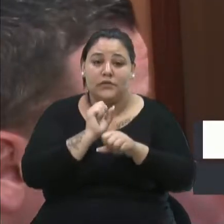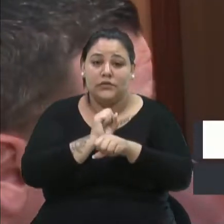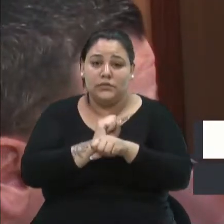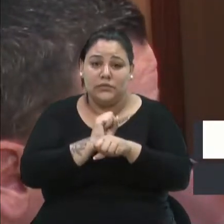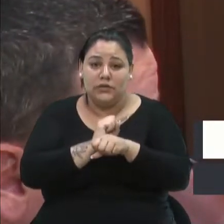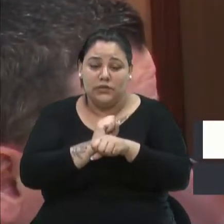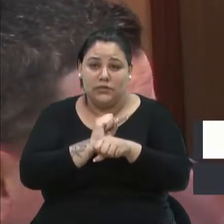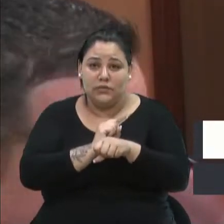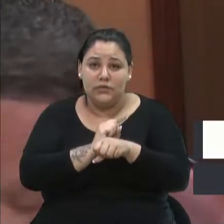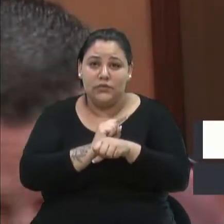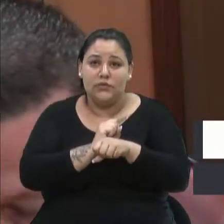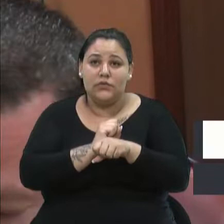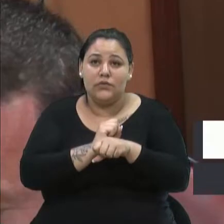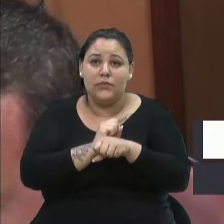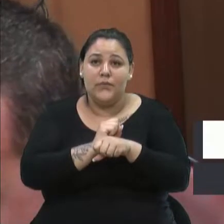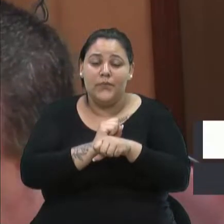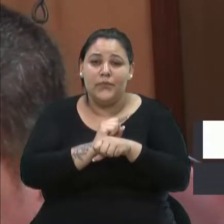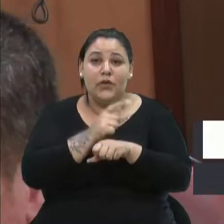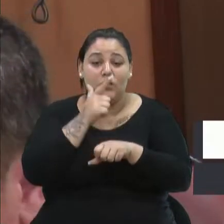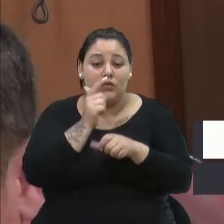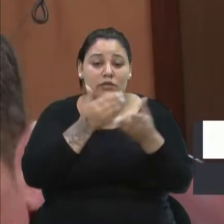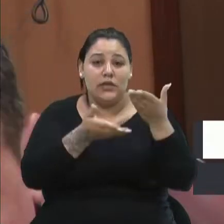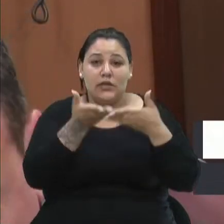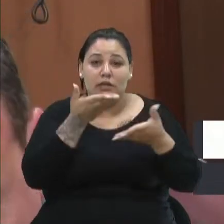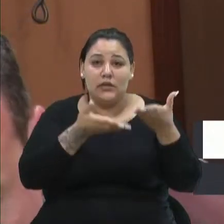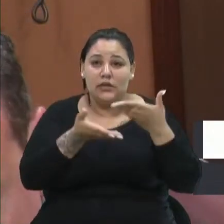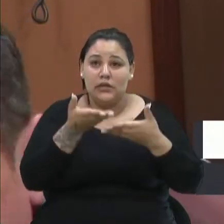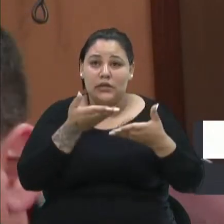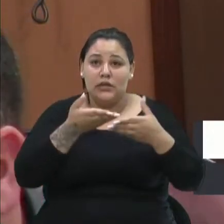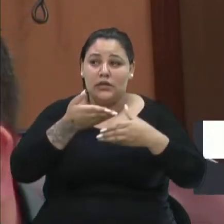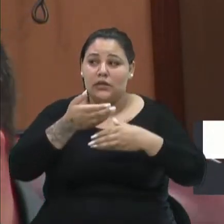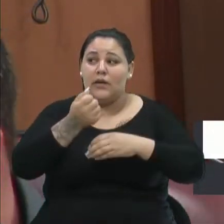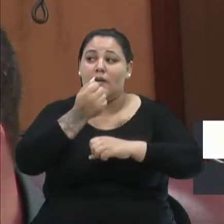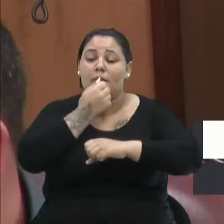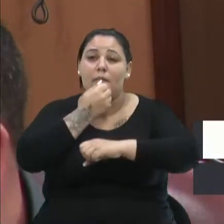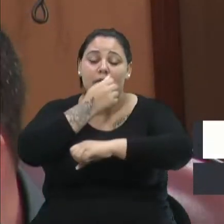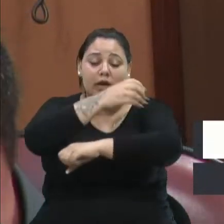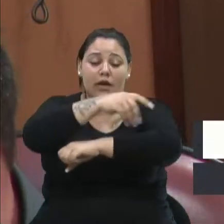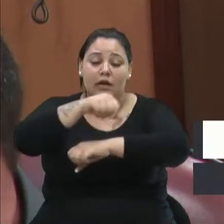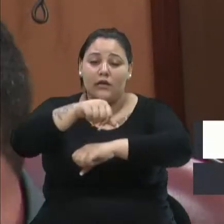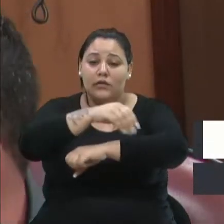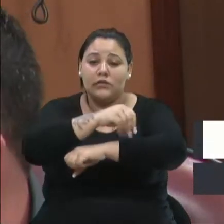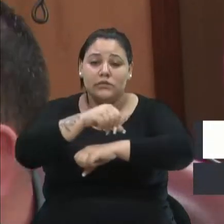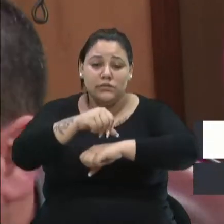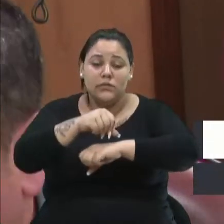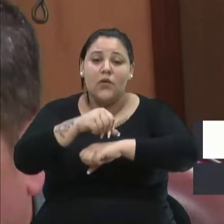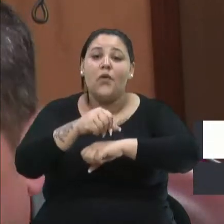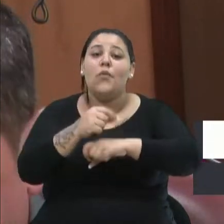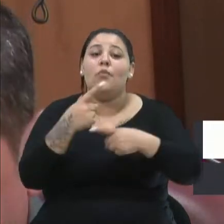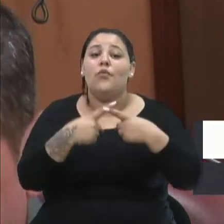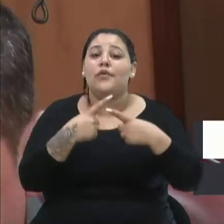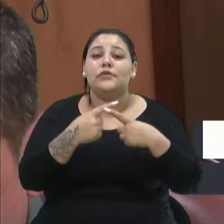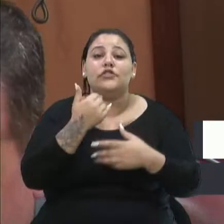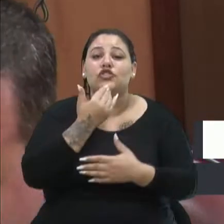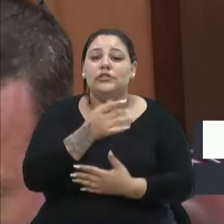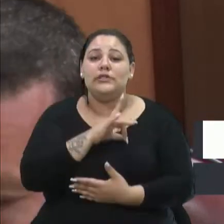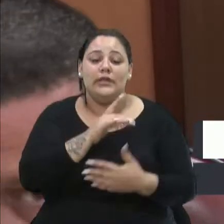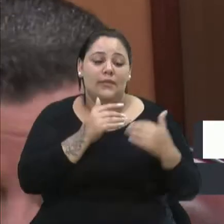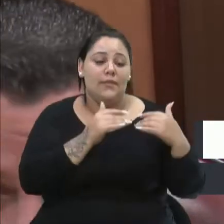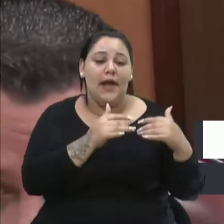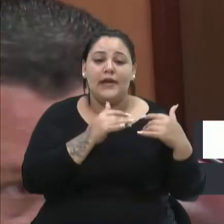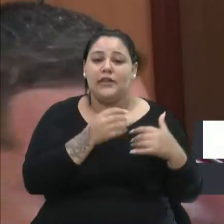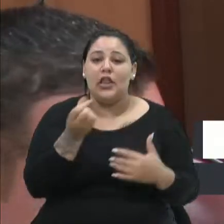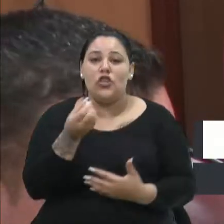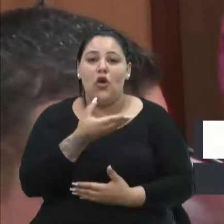fato, ele possa suprir a necessidade de cascalho, porque também não adianta ter maquinário bom, em condições e novo, se nós não